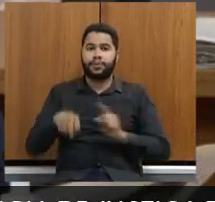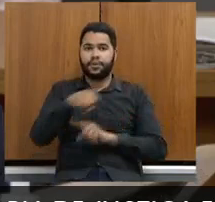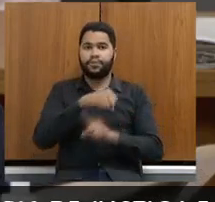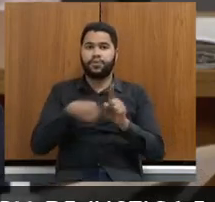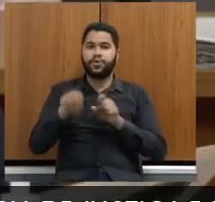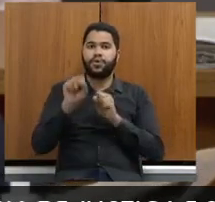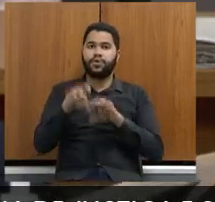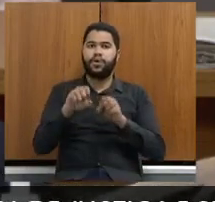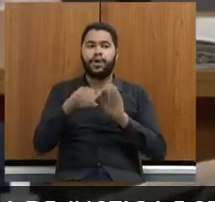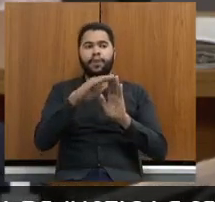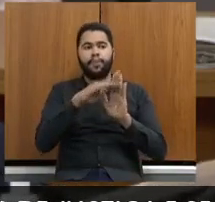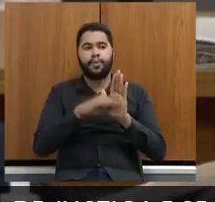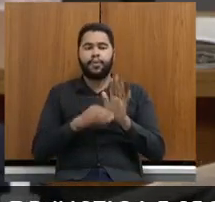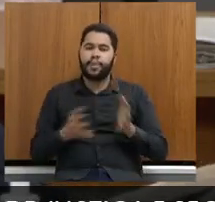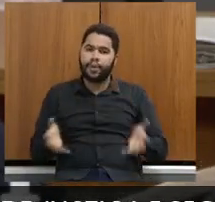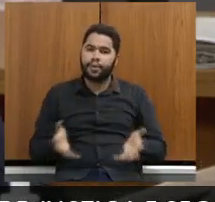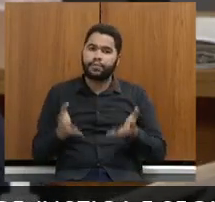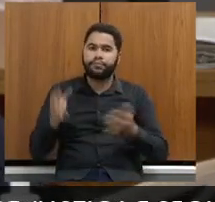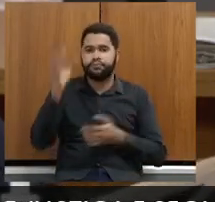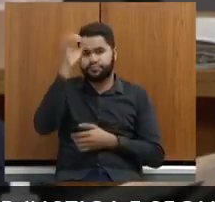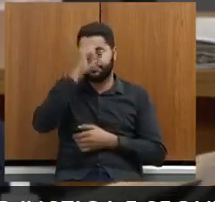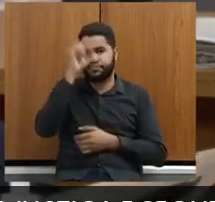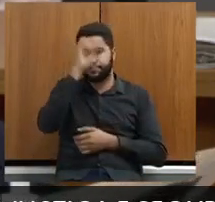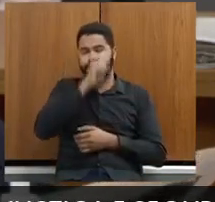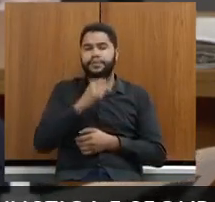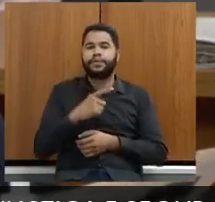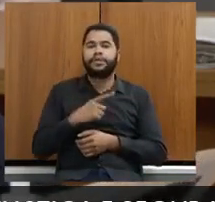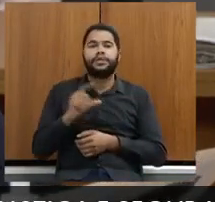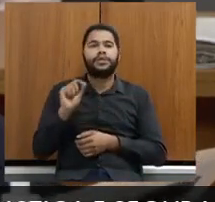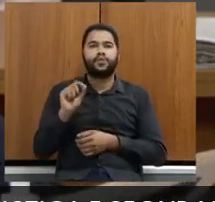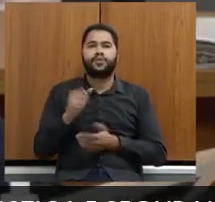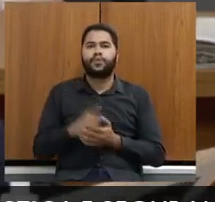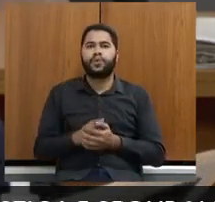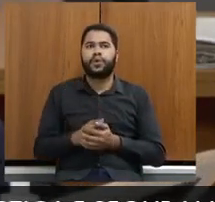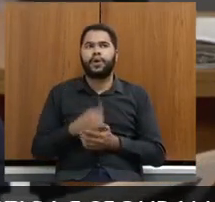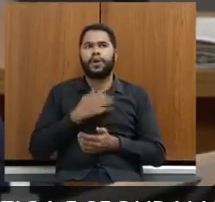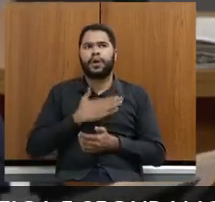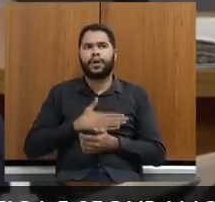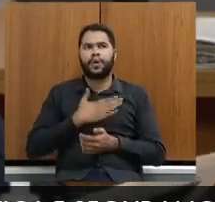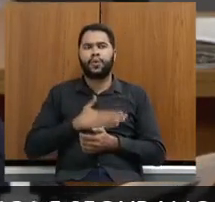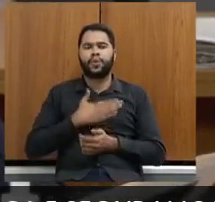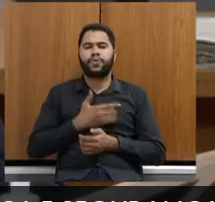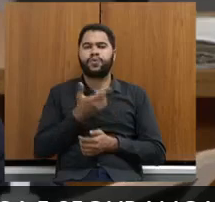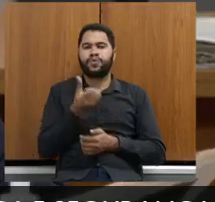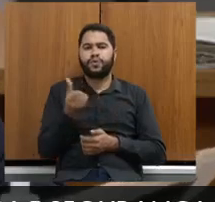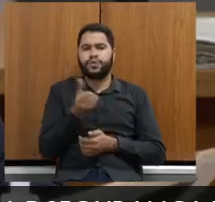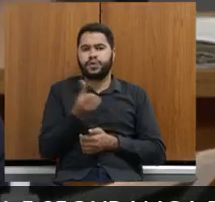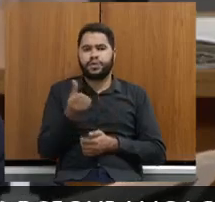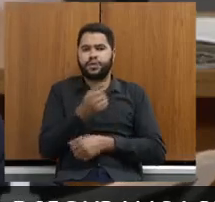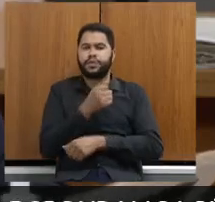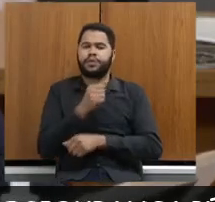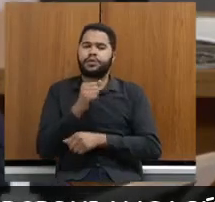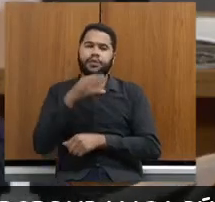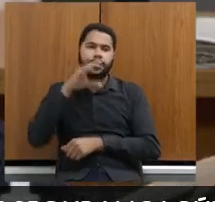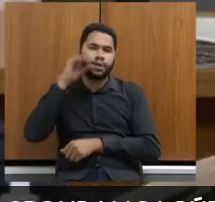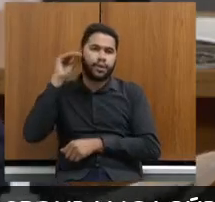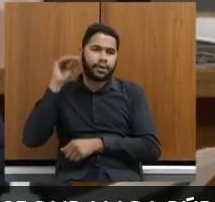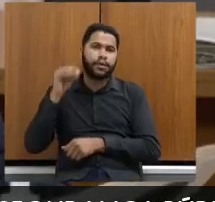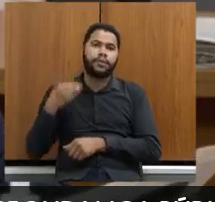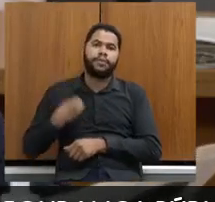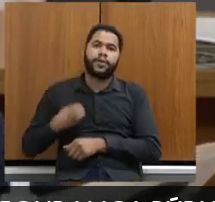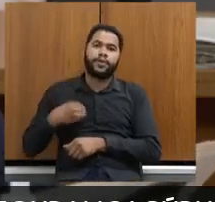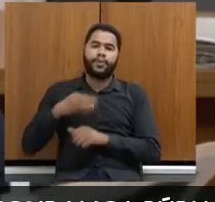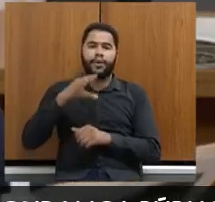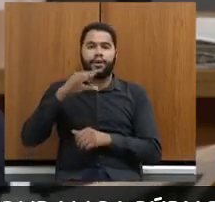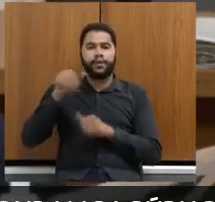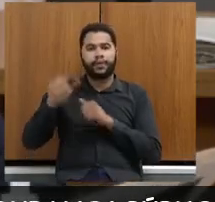é um programa de incentivo à aprendizagem né então a gente teve que ir em agosto do 66 adolescentes que participaram em setembro mais